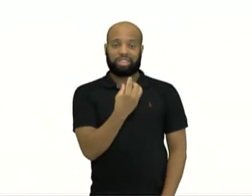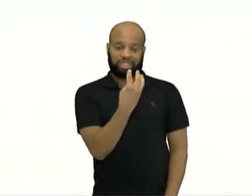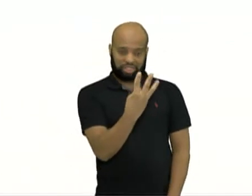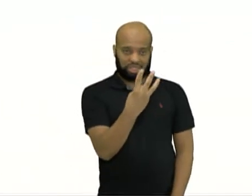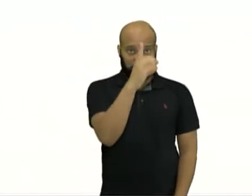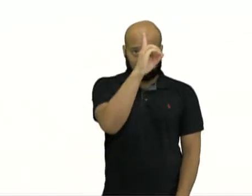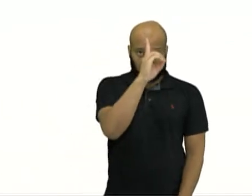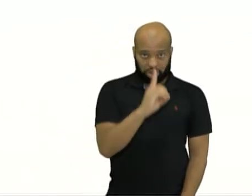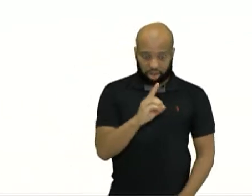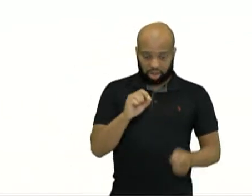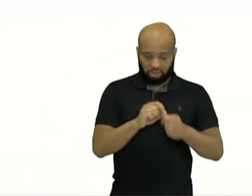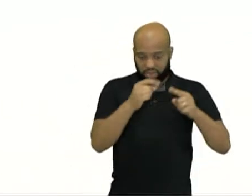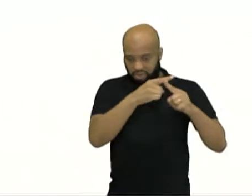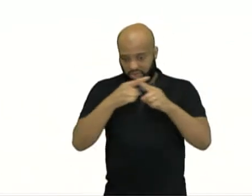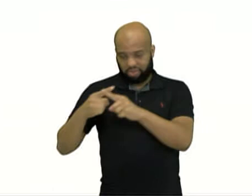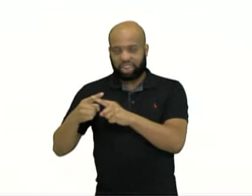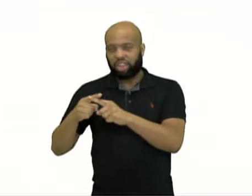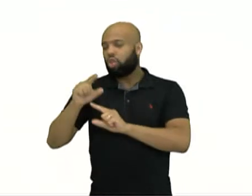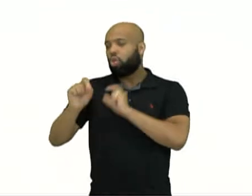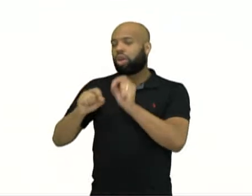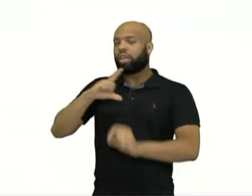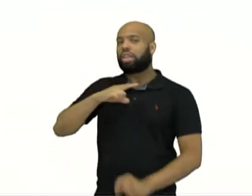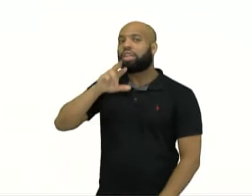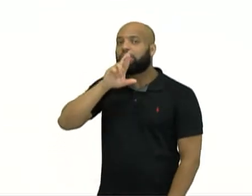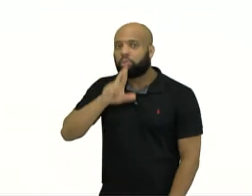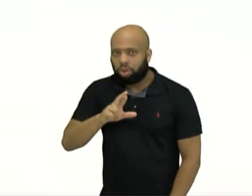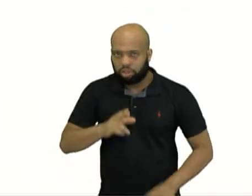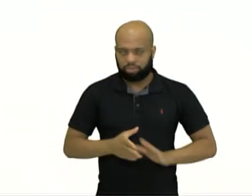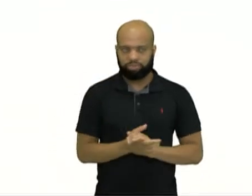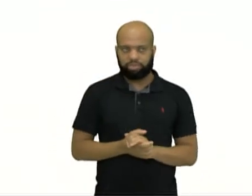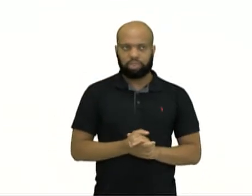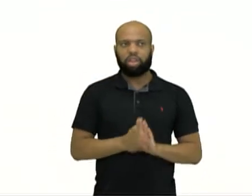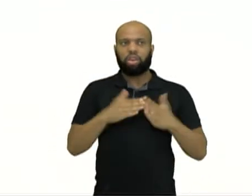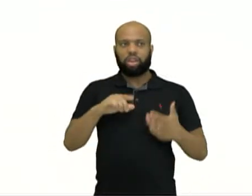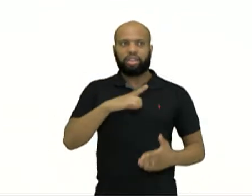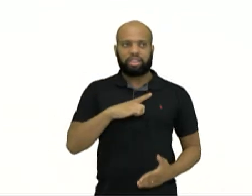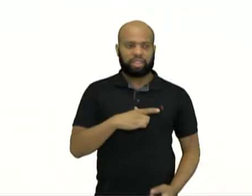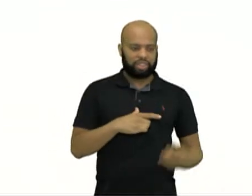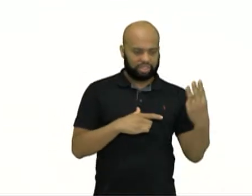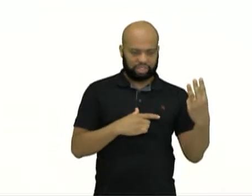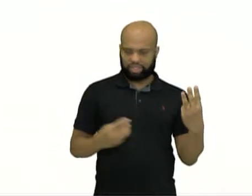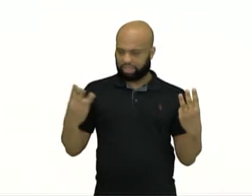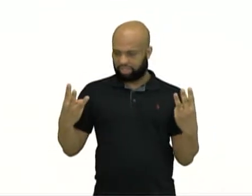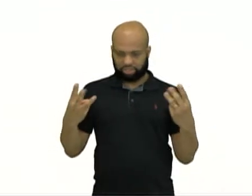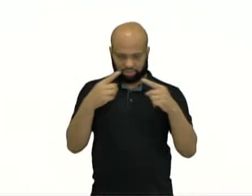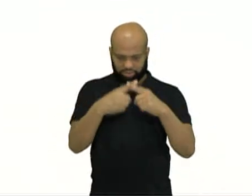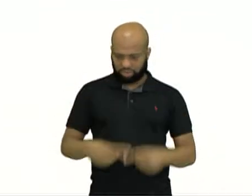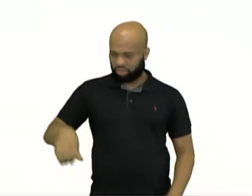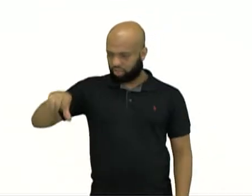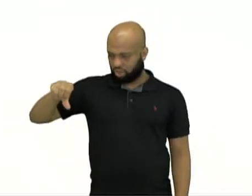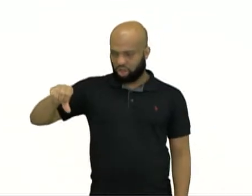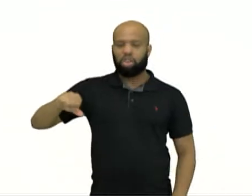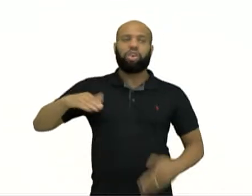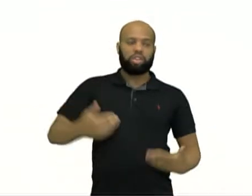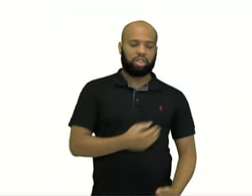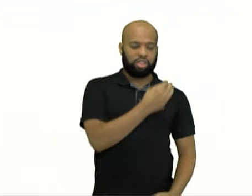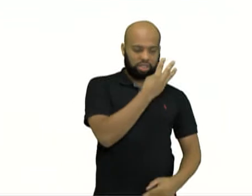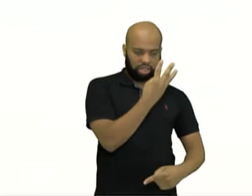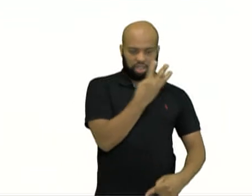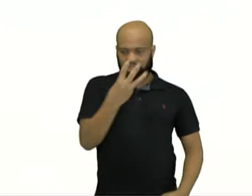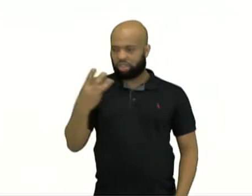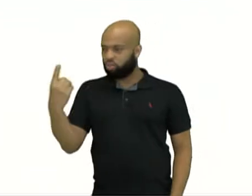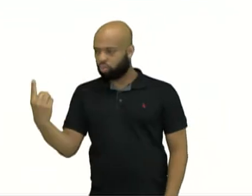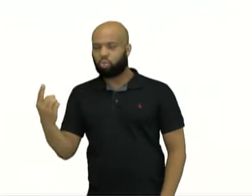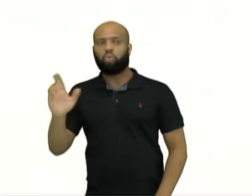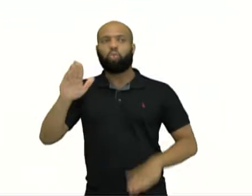lisa. Eu vou multiplicar os resultados. Né? Então, eu vou pegar 3 por 3, 9, para 3:1. Né? Então,